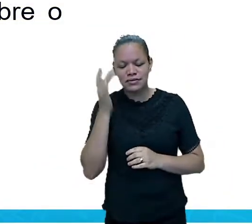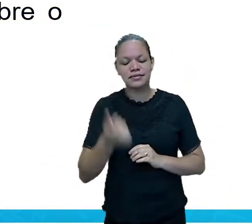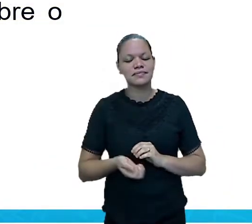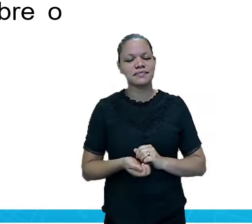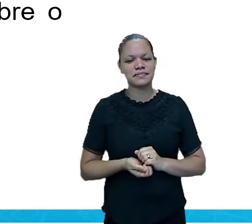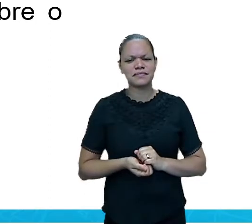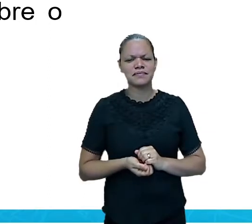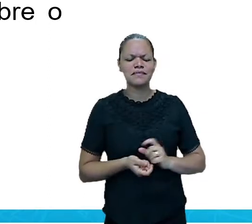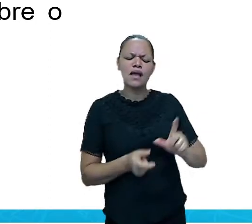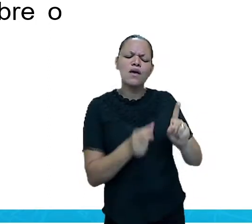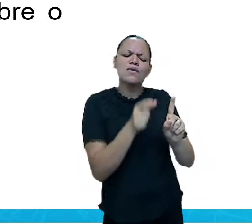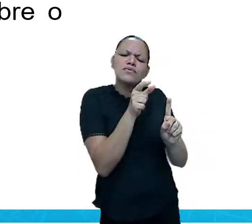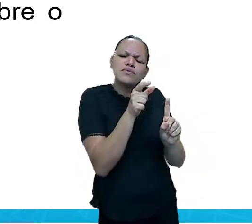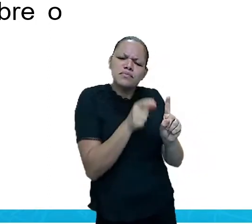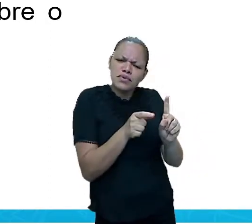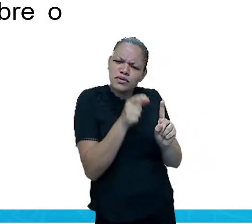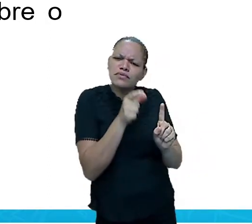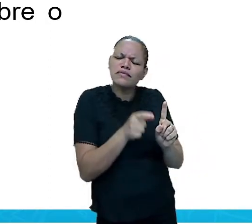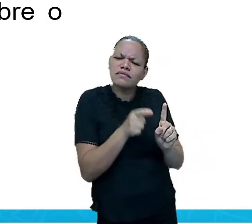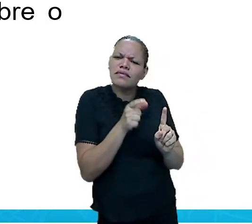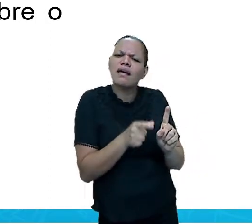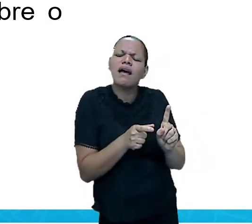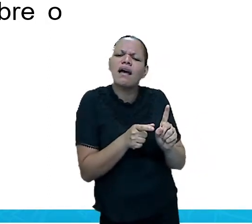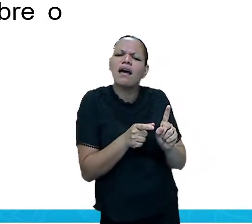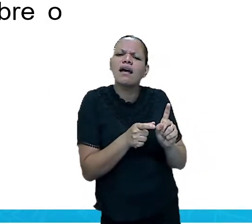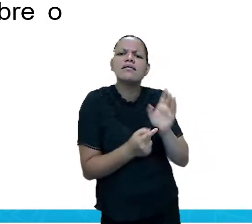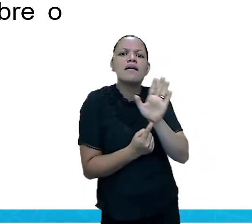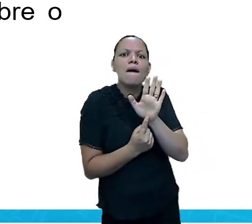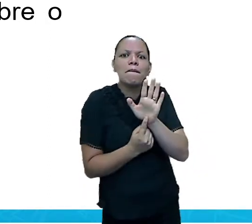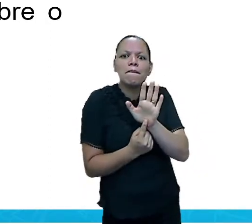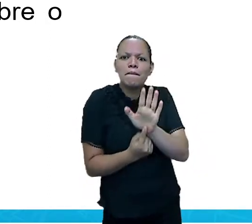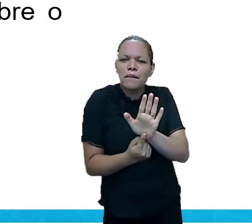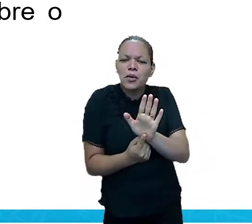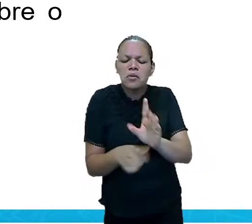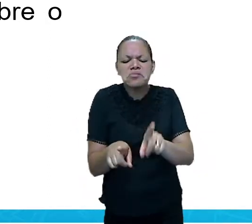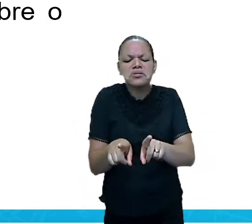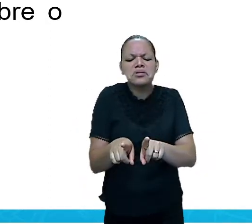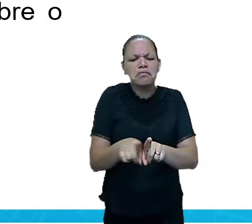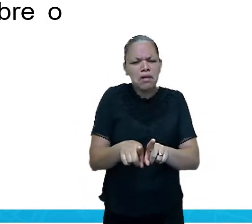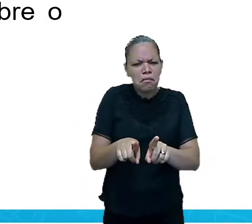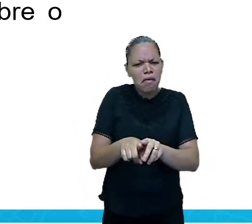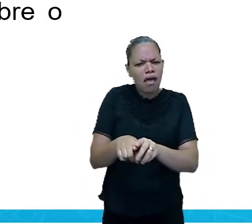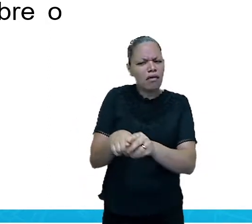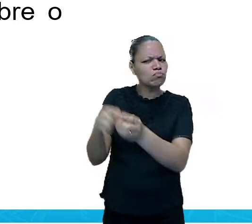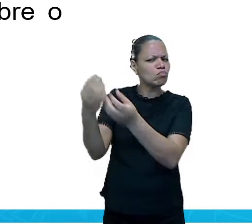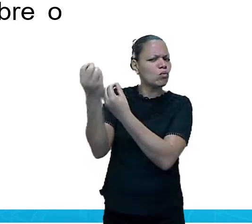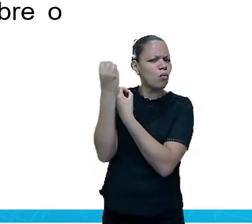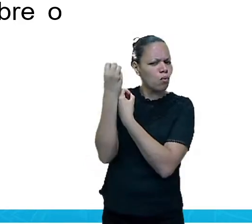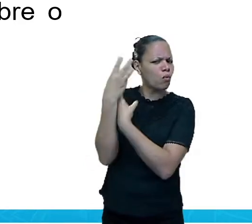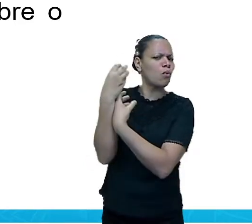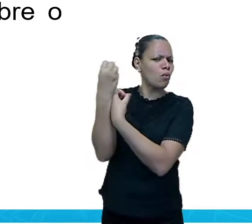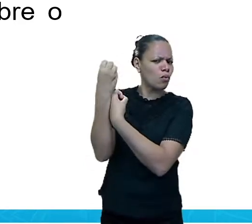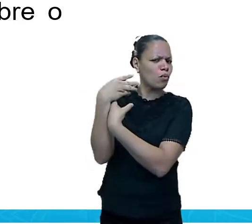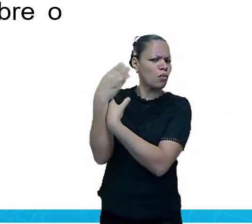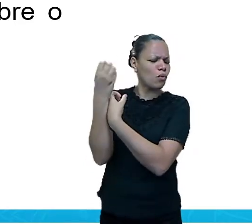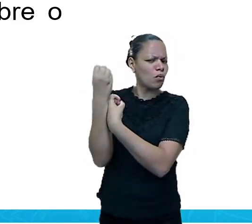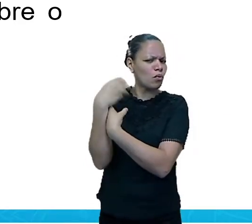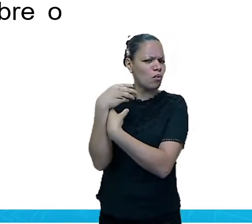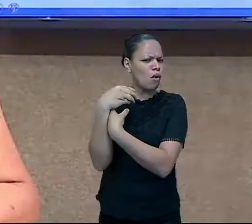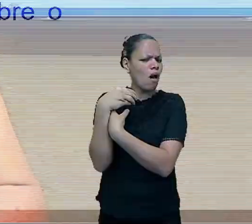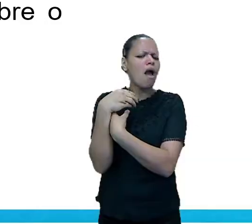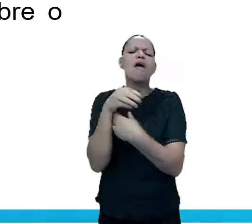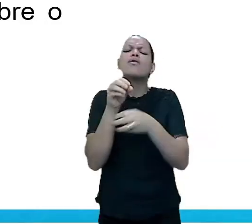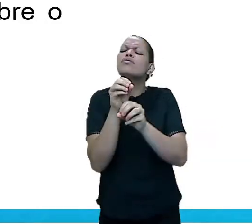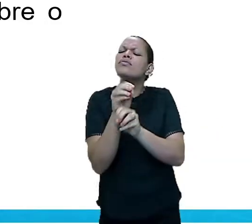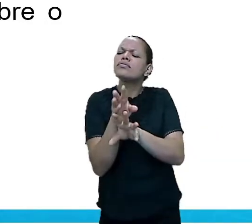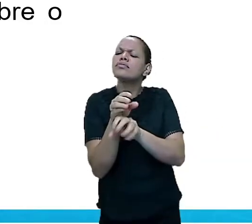Os personagens deixam um ensinamento através da moral da história.